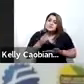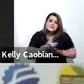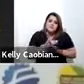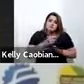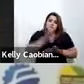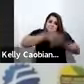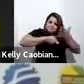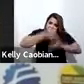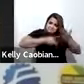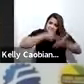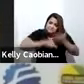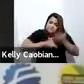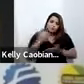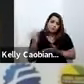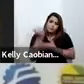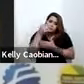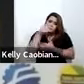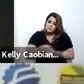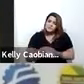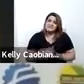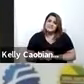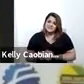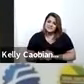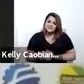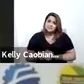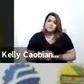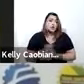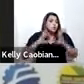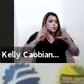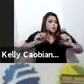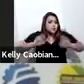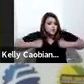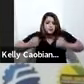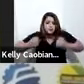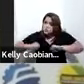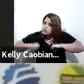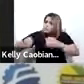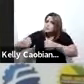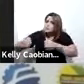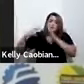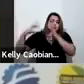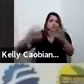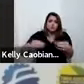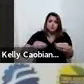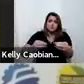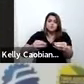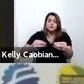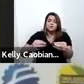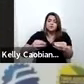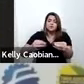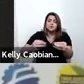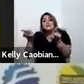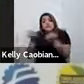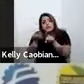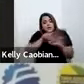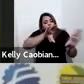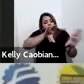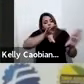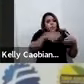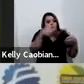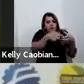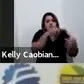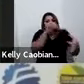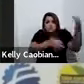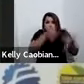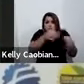importante. Foi a soma de todos os esforços mesmo, mas o setor jurídico que estava ali, que é a forma como se luta,